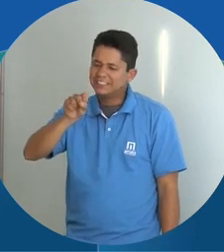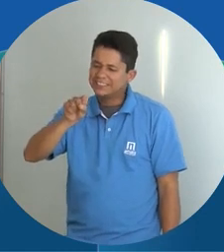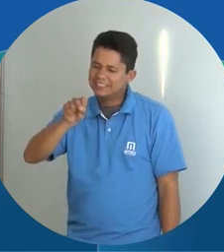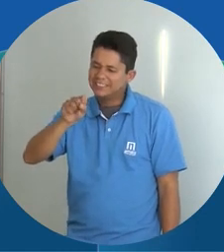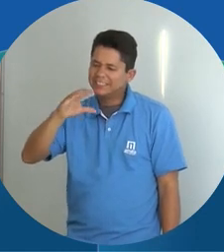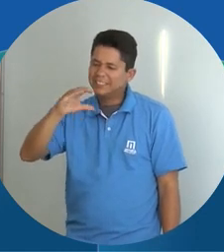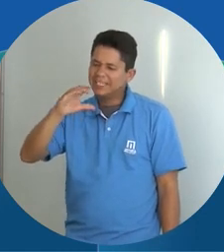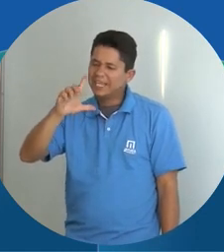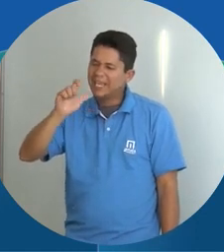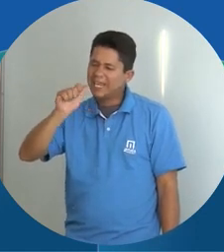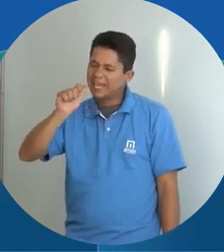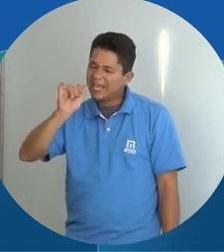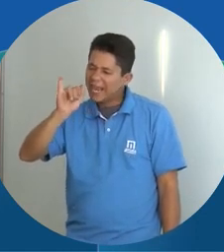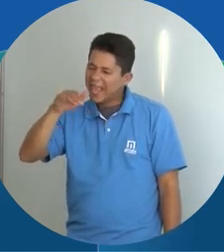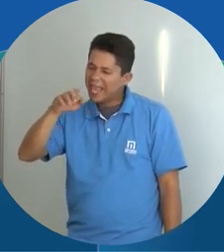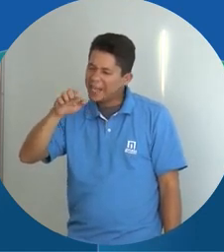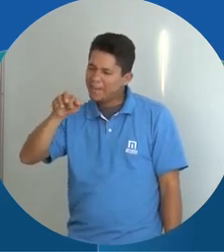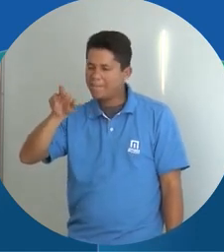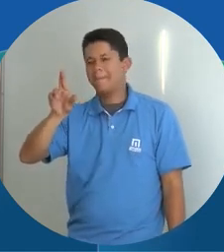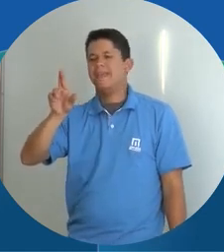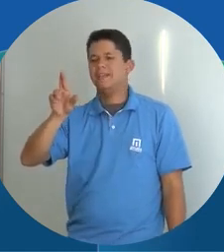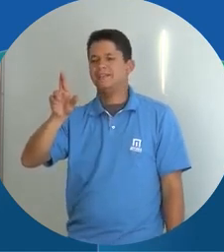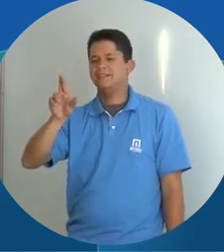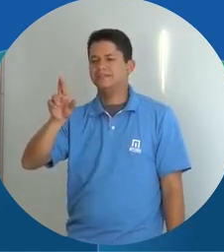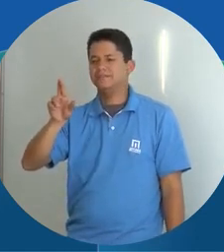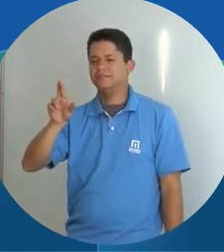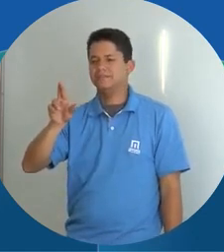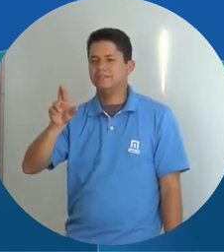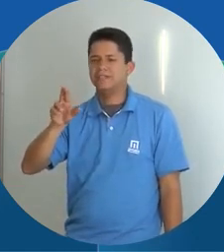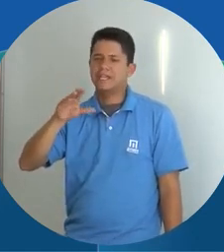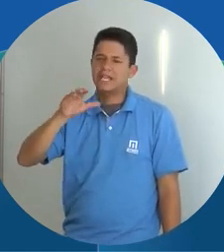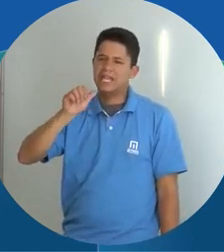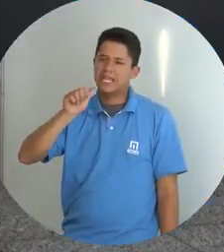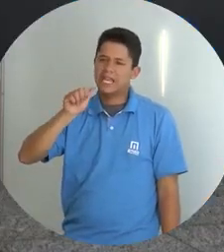com a troca do equipamento, eles não tinham mais capacidade de suporte